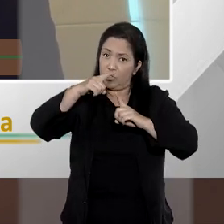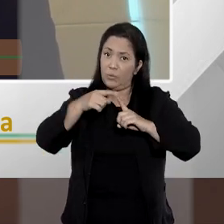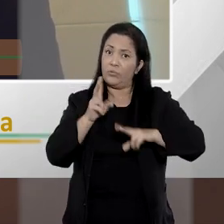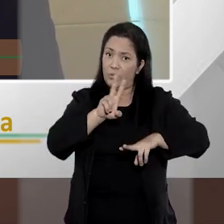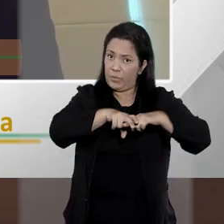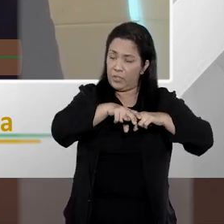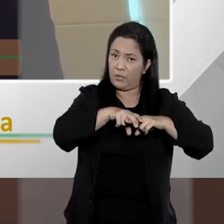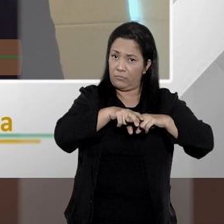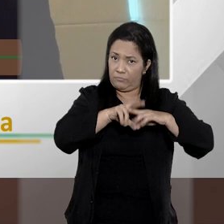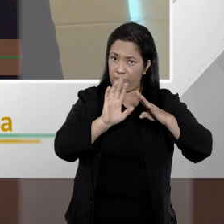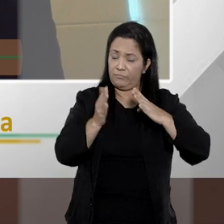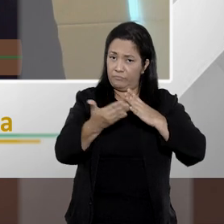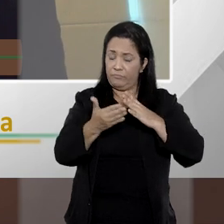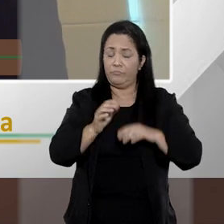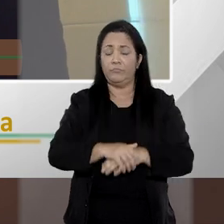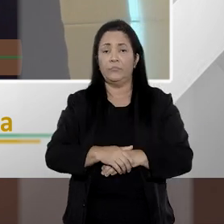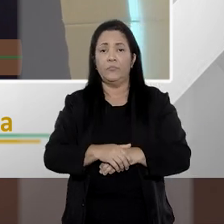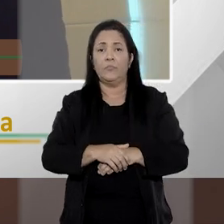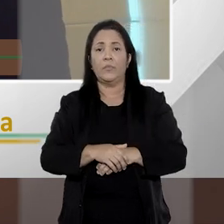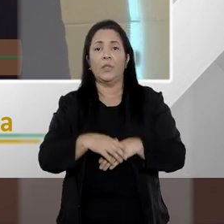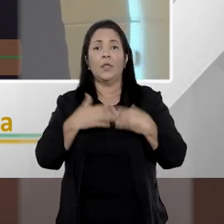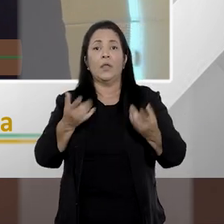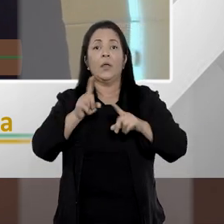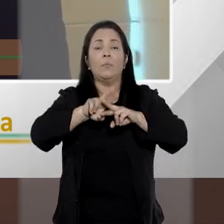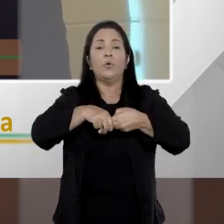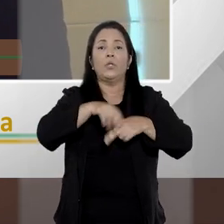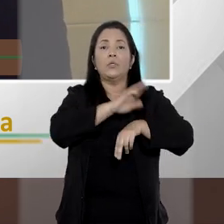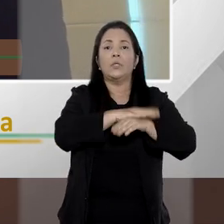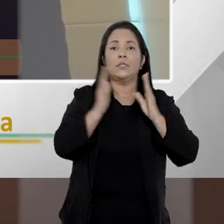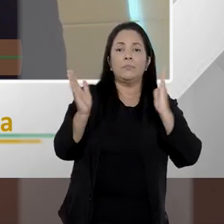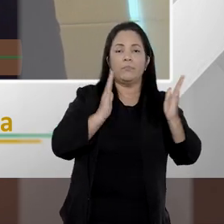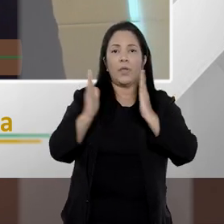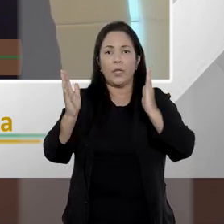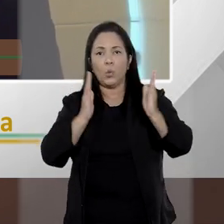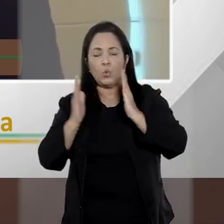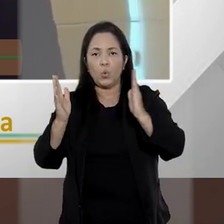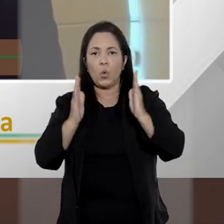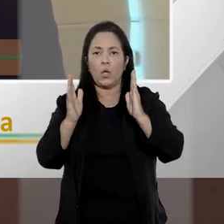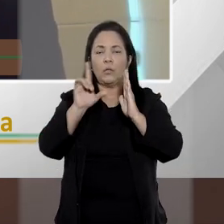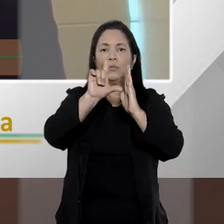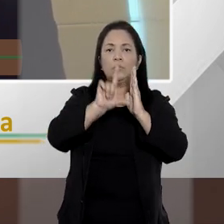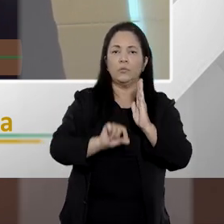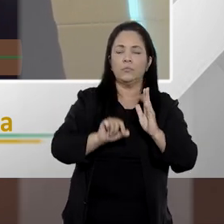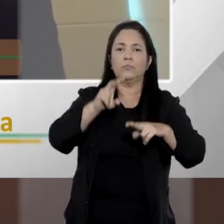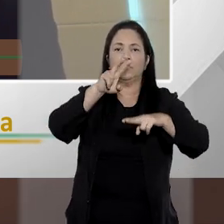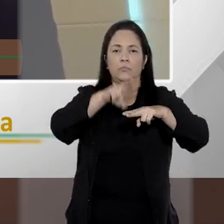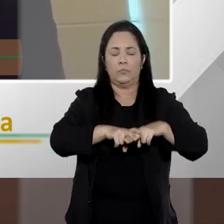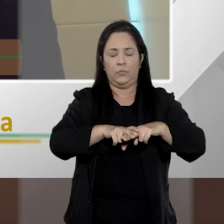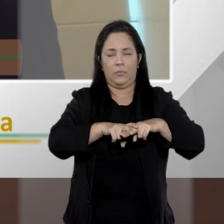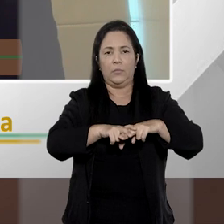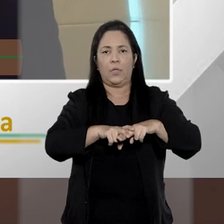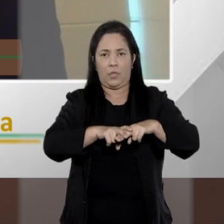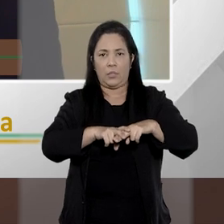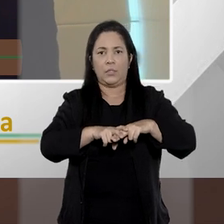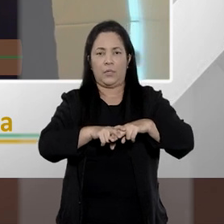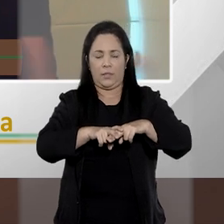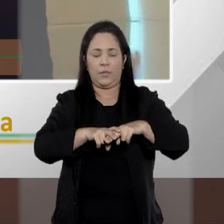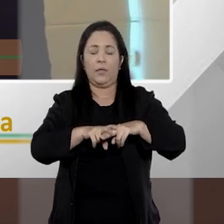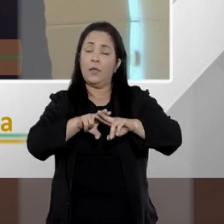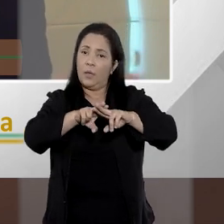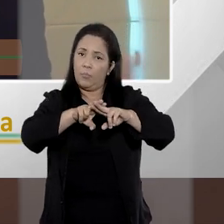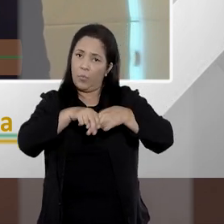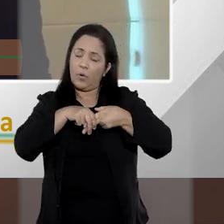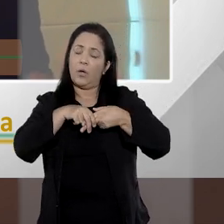mas desnecessário. Então a detração ela é nada mais nada menos que a diminuição do tempo, né, estipulado na sentença, em virtude desse